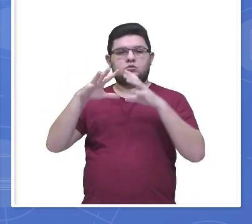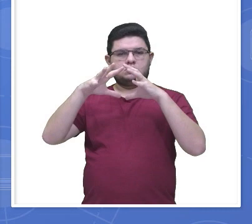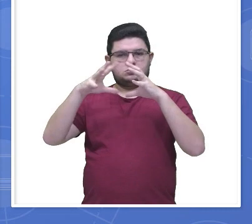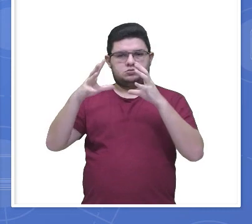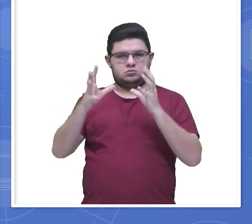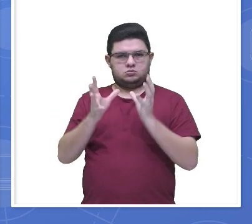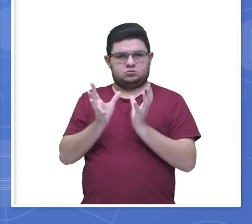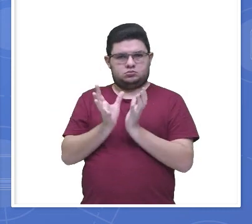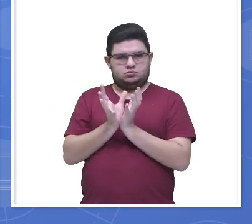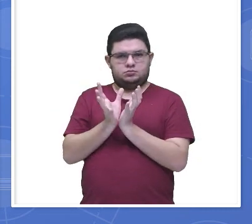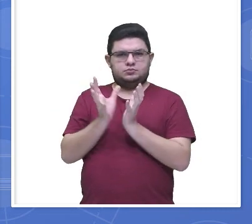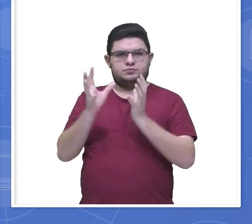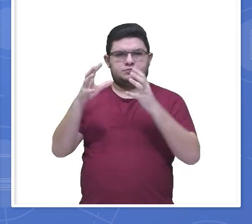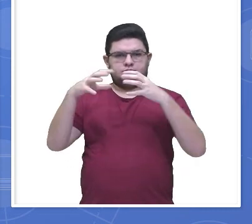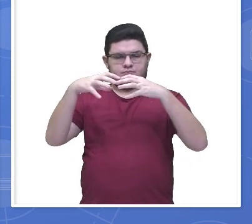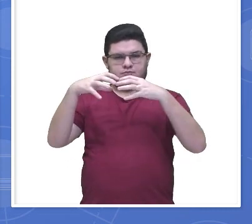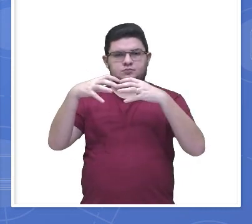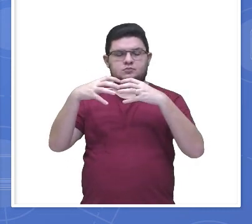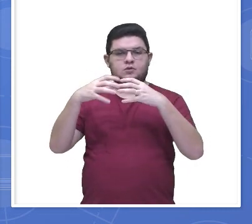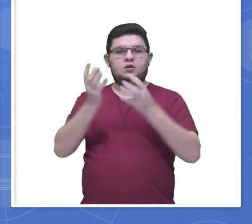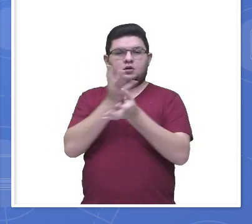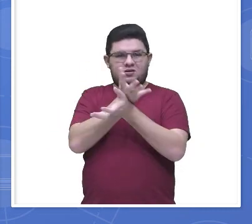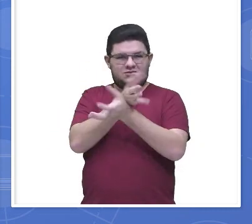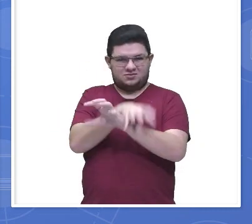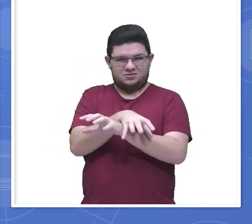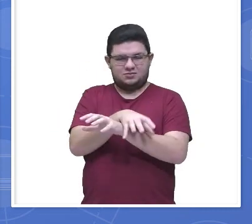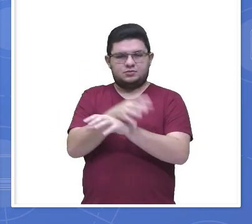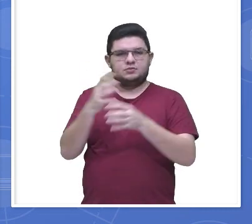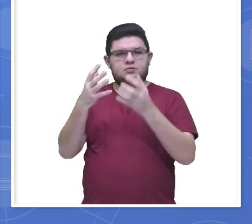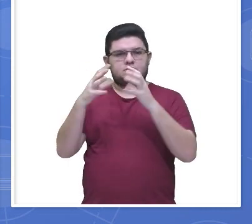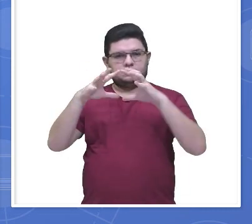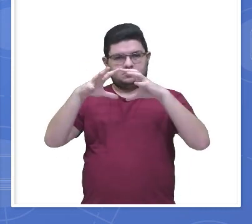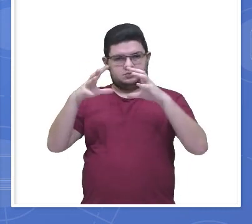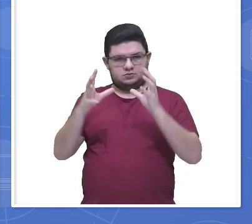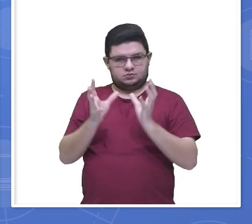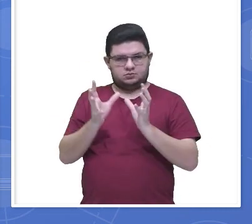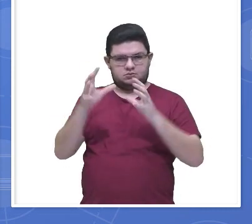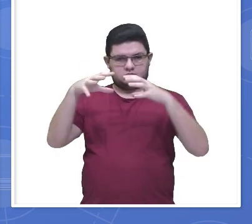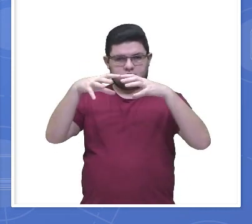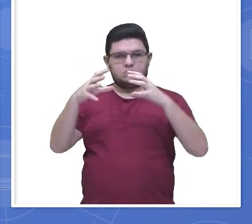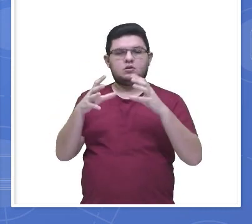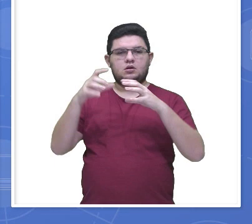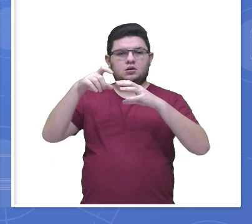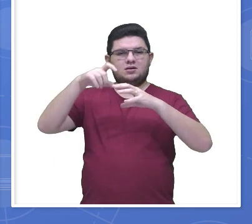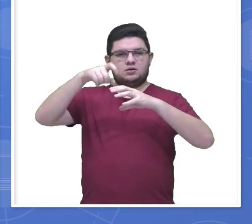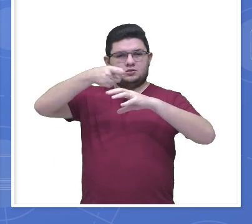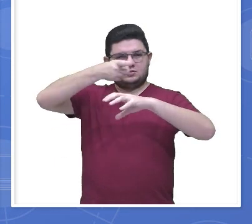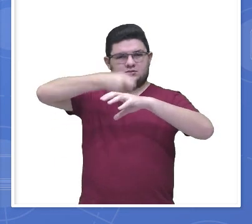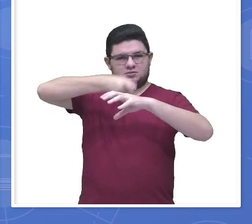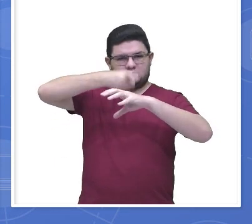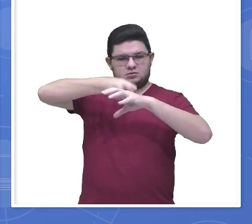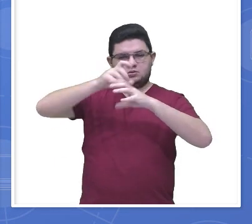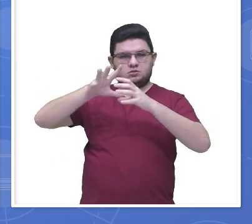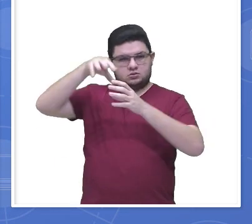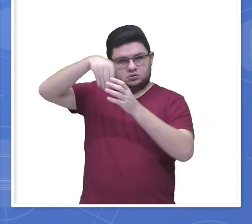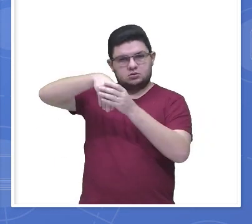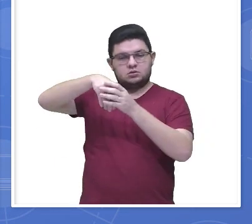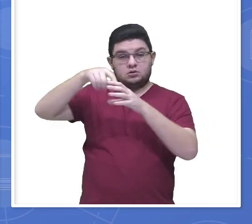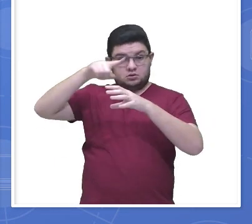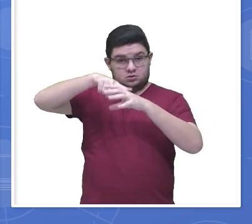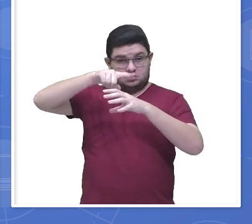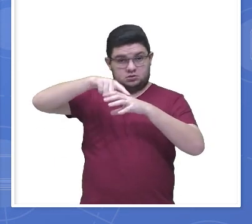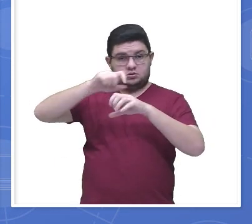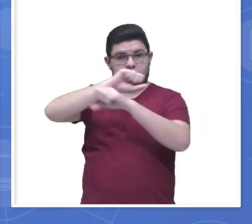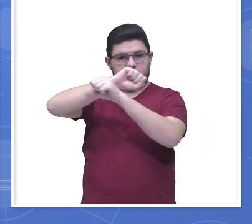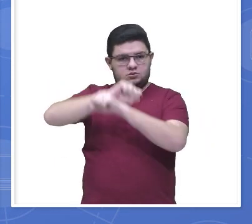dele, ó, nós vamos ter o crânio, né, que são, na verdade, é o osso responsável por proteger aí o nosso encéfalo. E o encéfalo